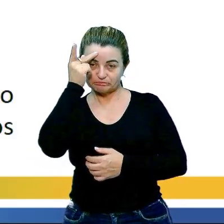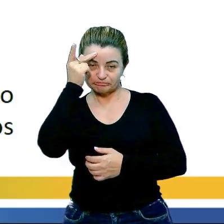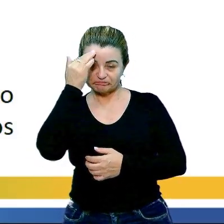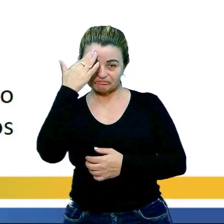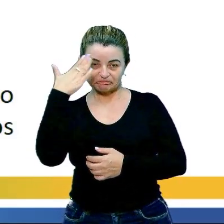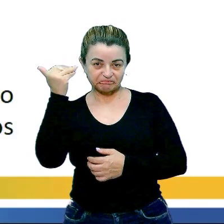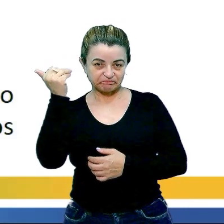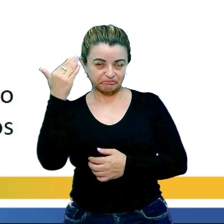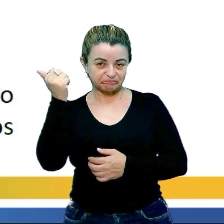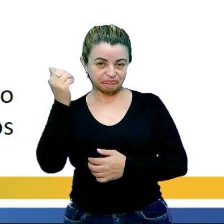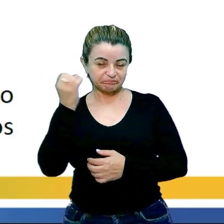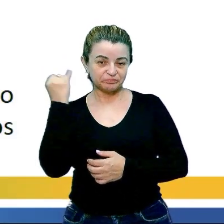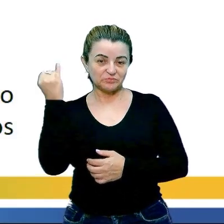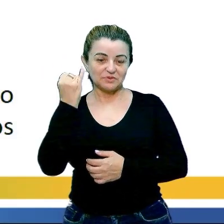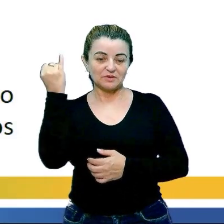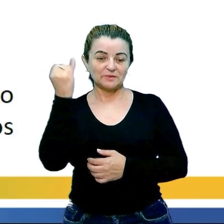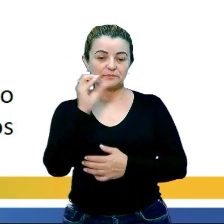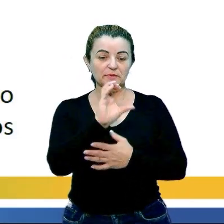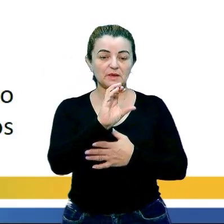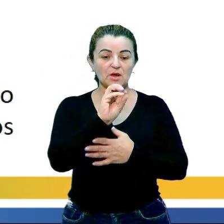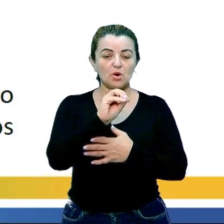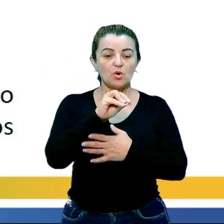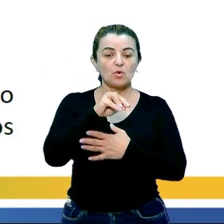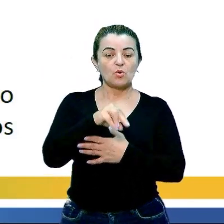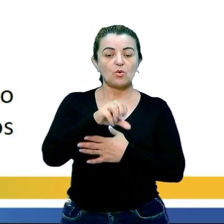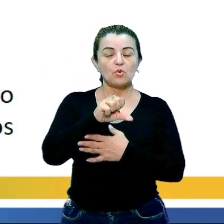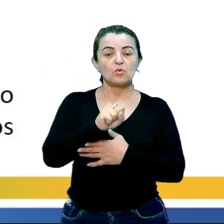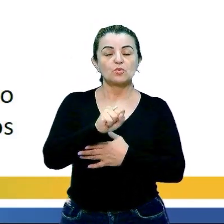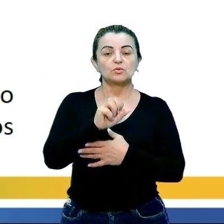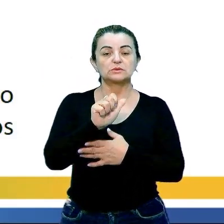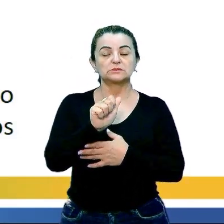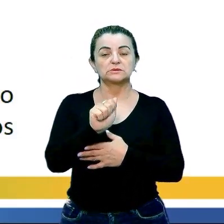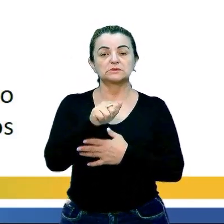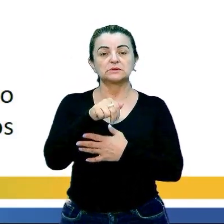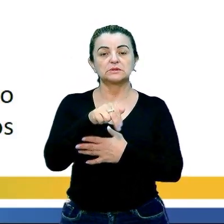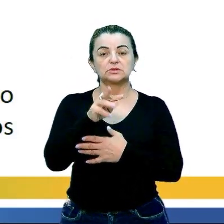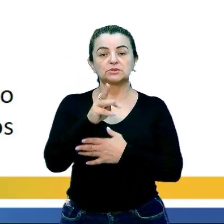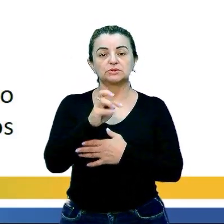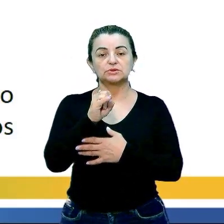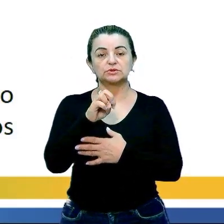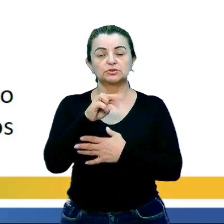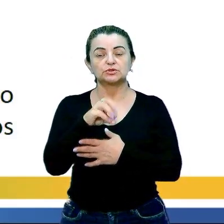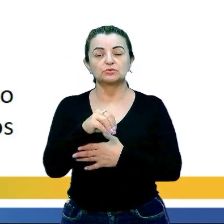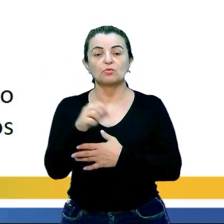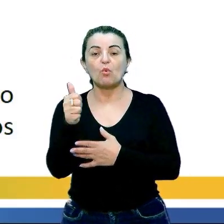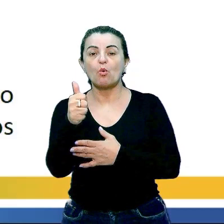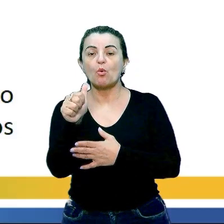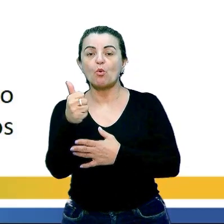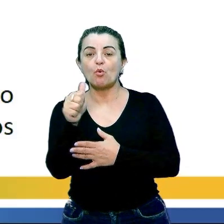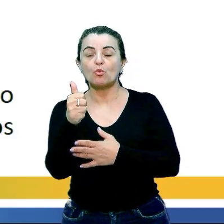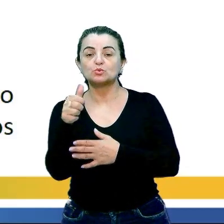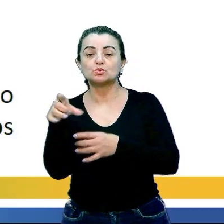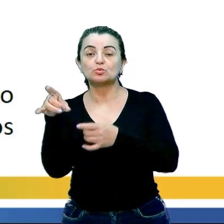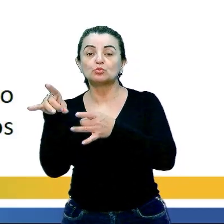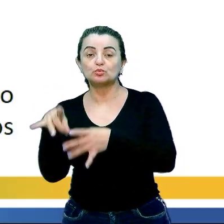que é Constantino XI, né, que vai ser o último imperador também agora da